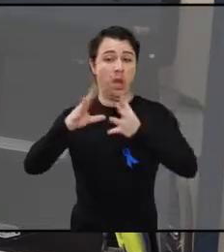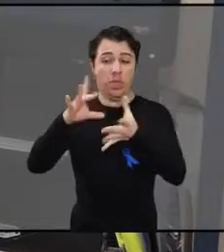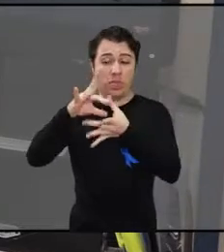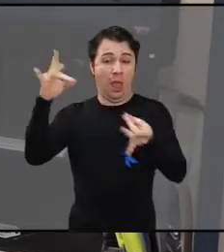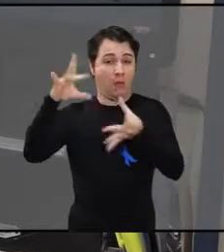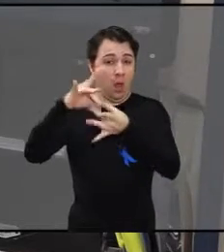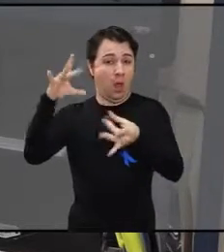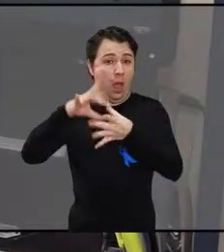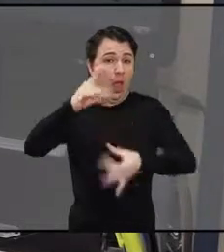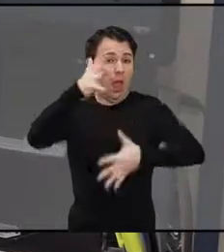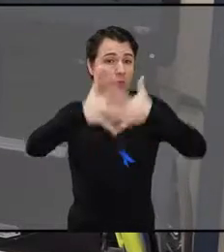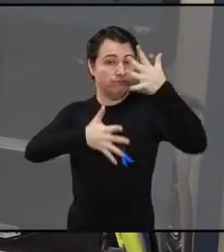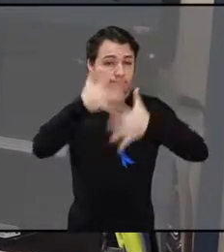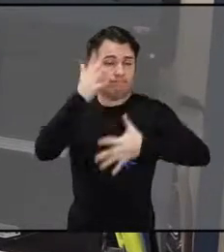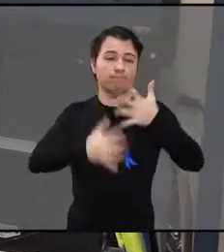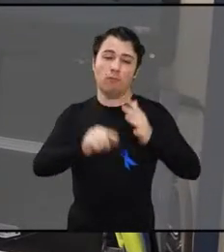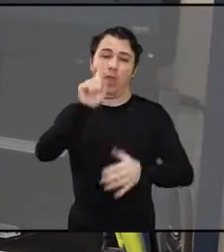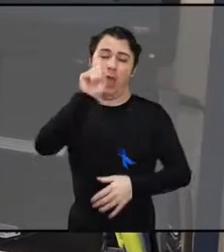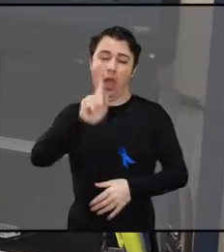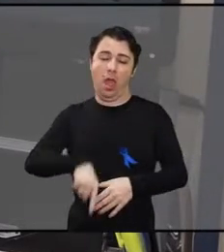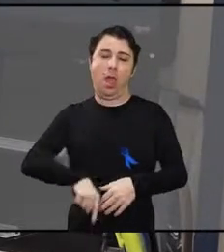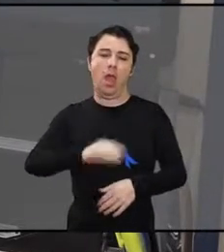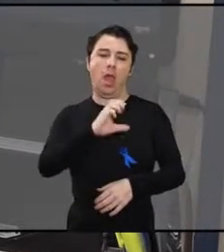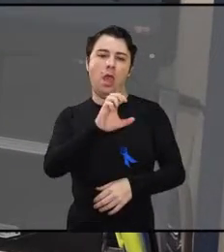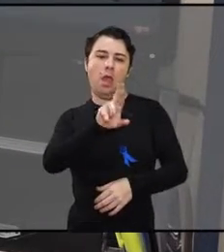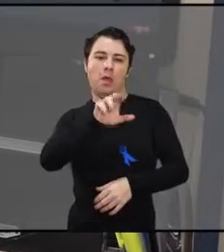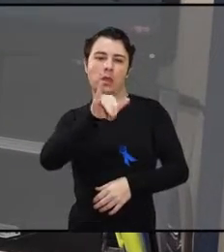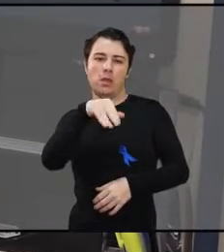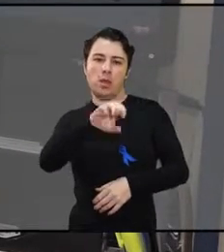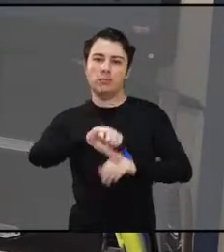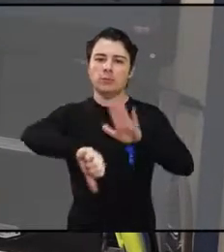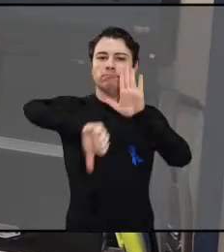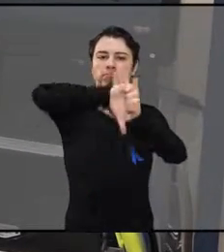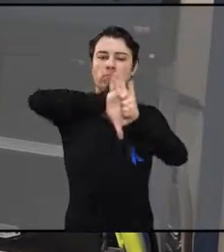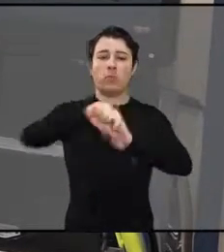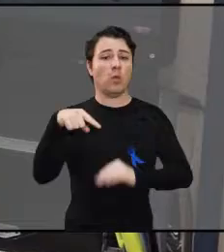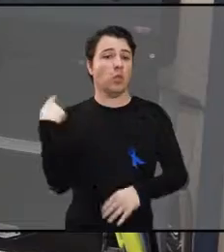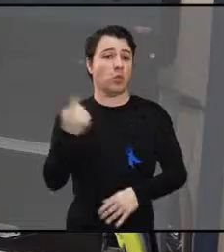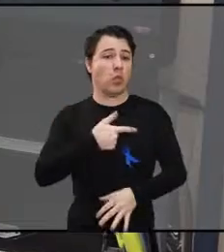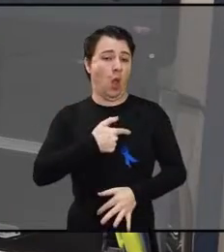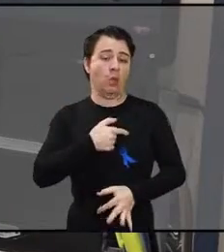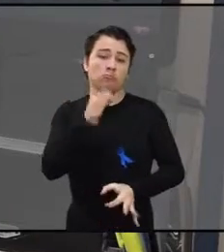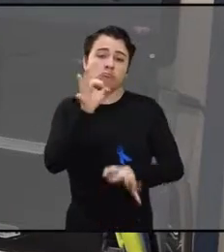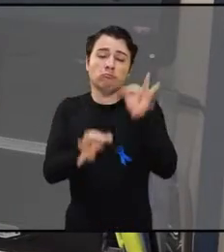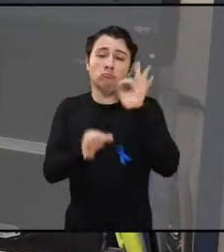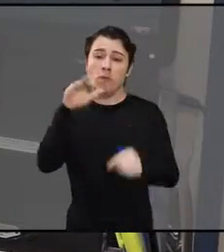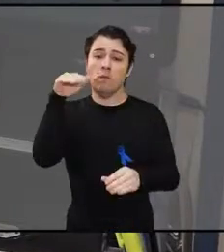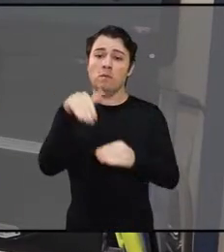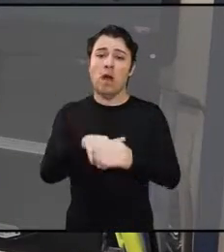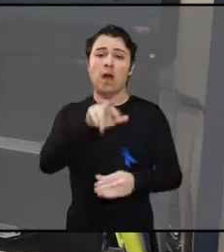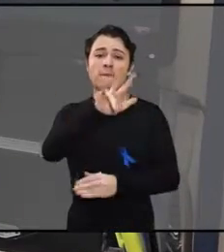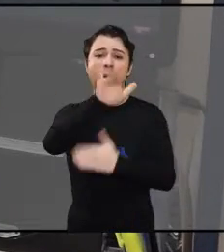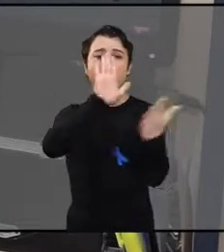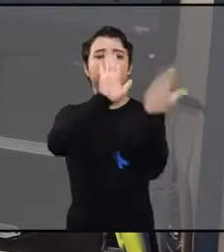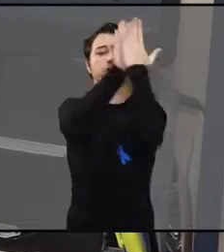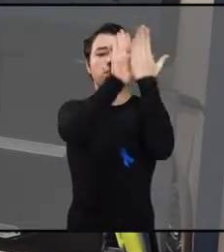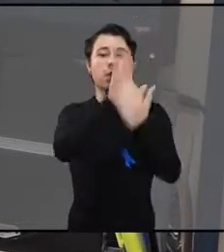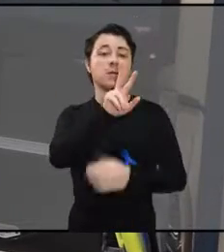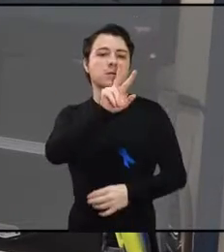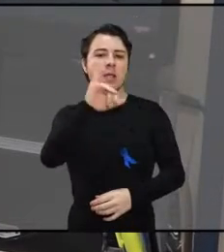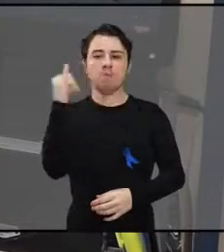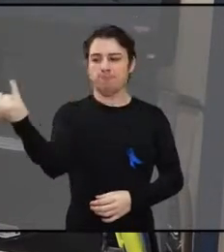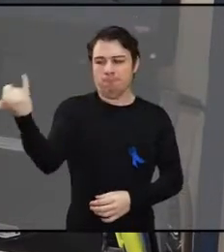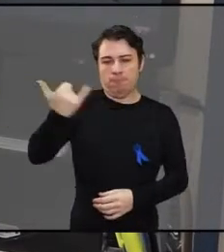aquilo que não expressa a realidade sem dúvida nenhuma que a justiça eleitoral deve coibir né ea justiça eleitoral